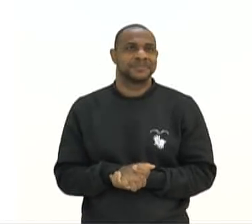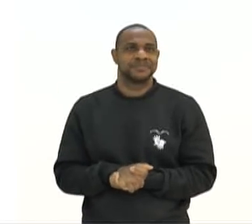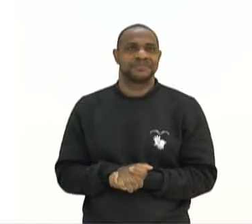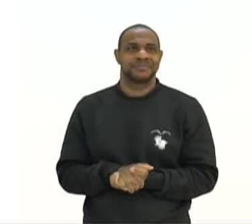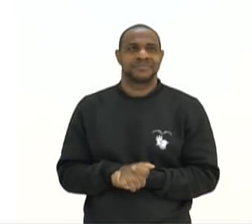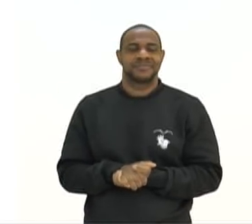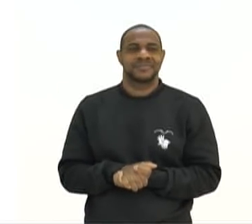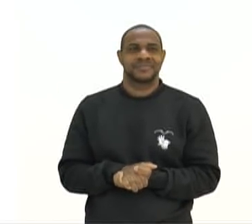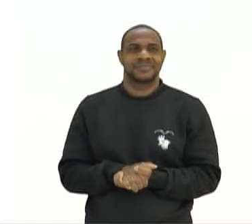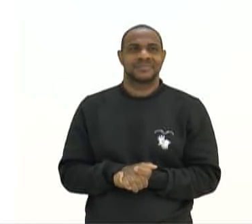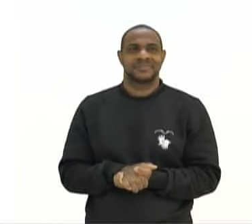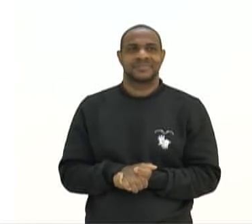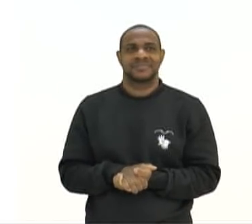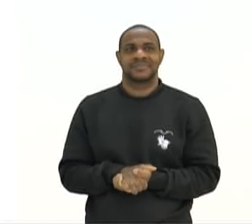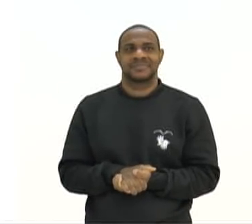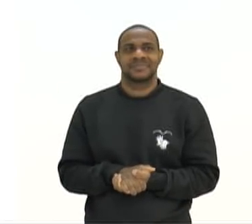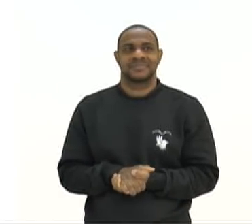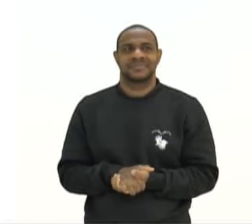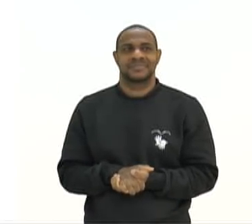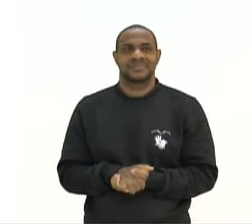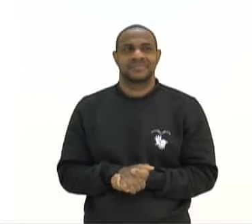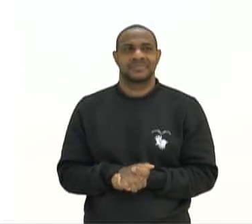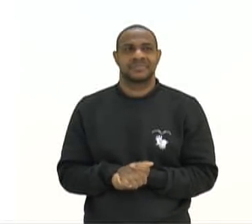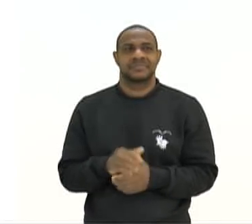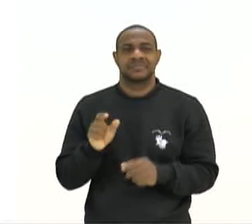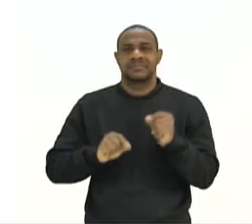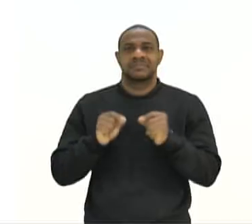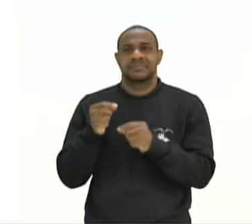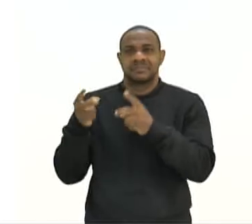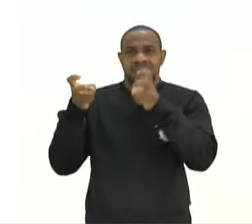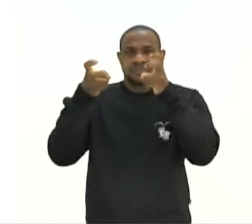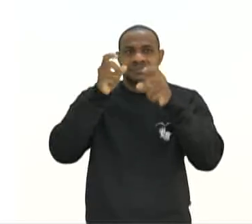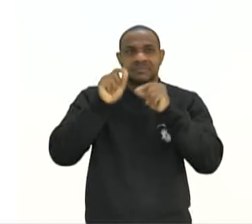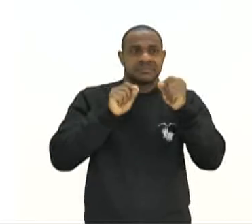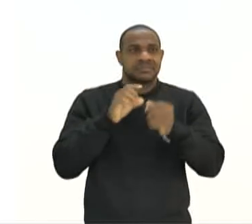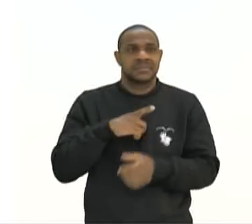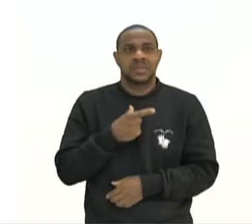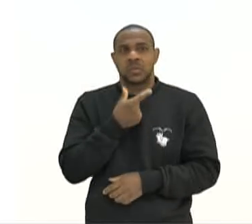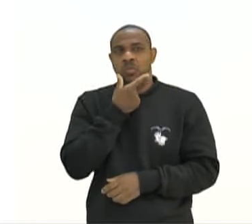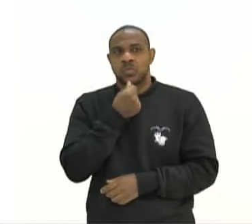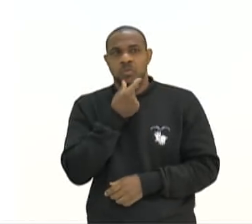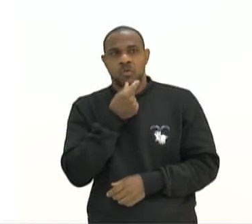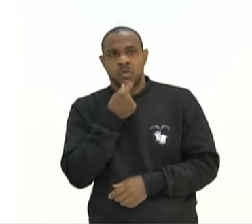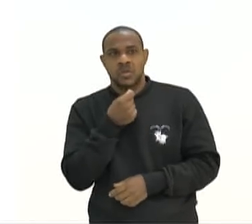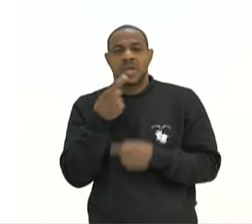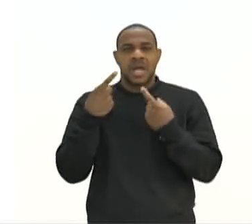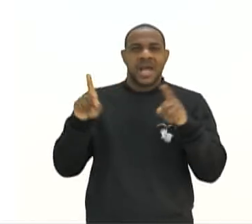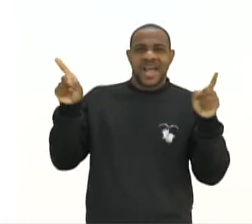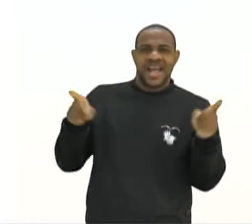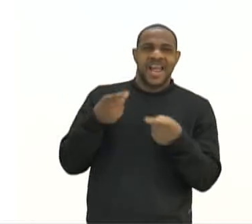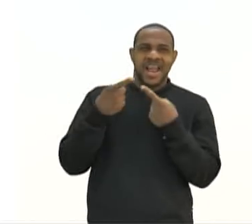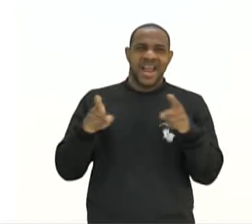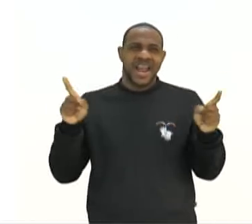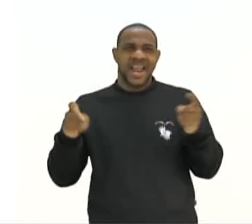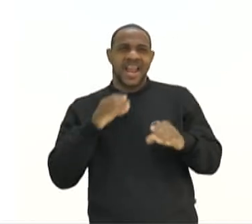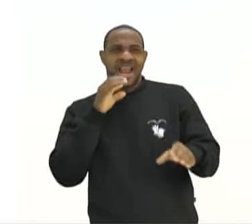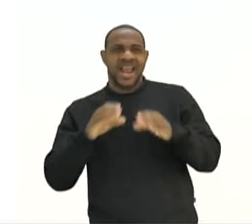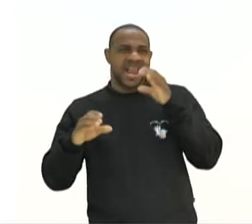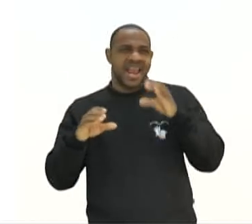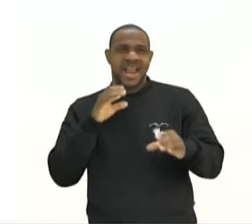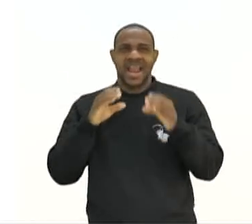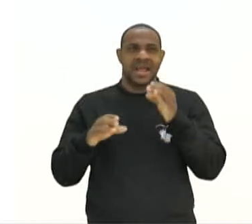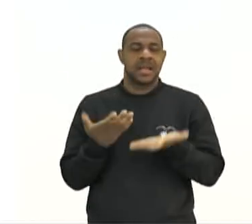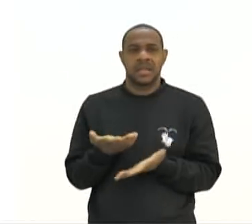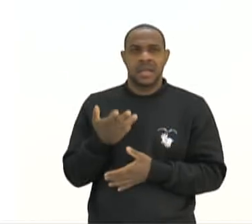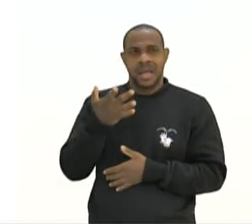olhada. O menino, o que dá pra gente verificar aqui, né? Tem um garoto cantando uma canção e com certeza